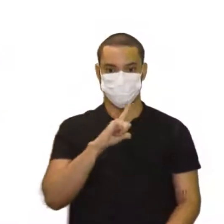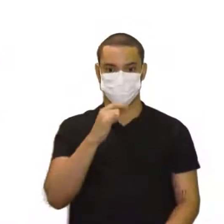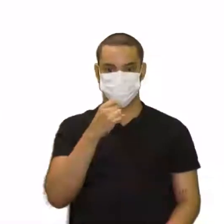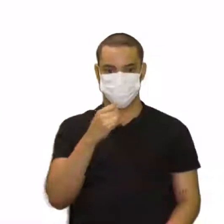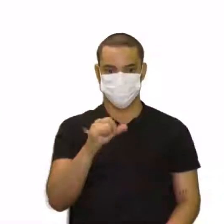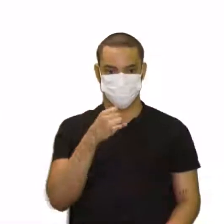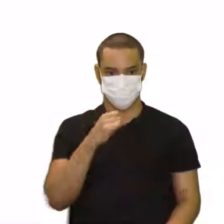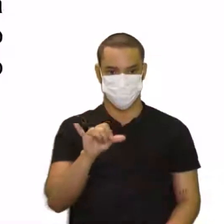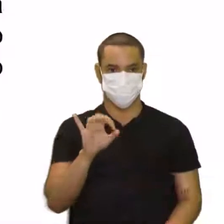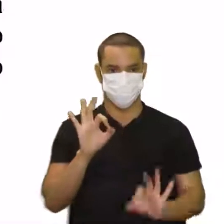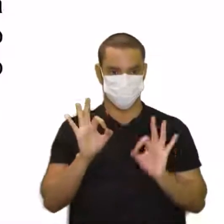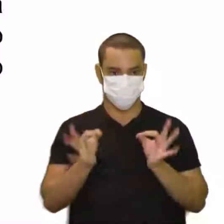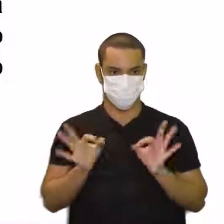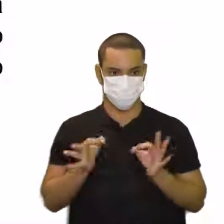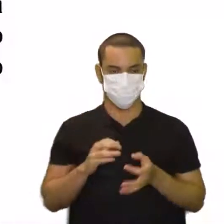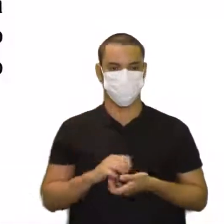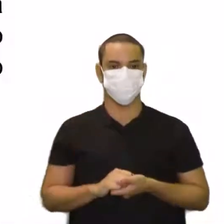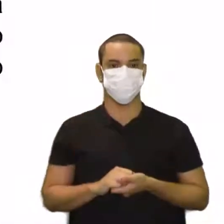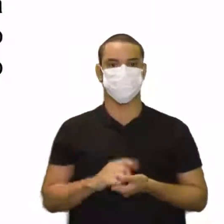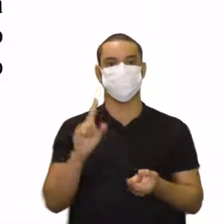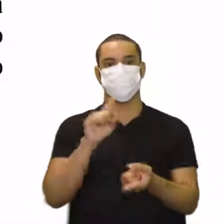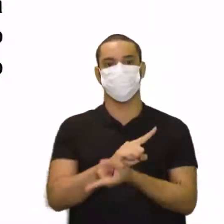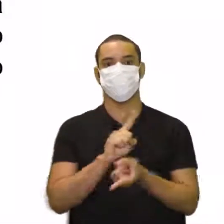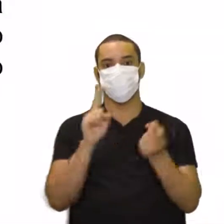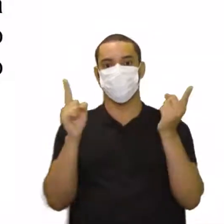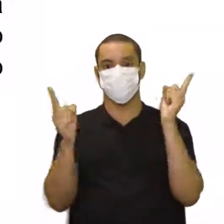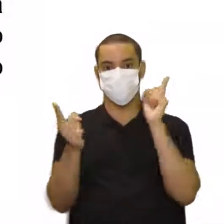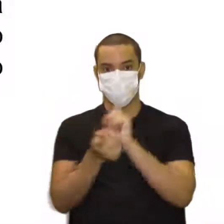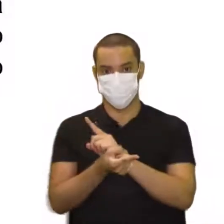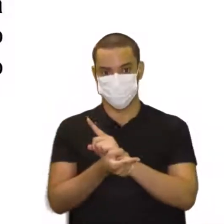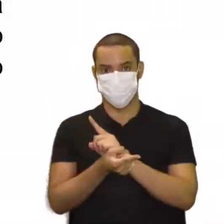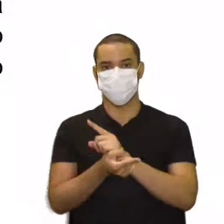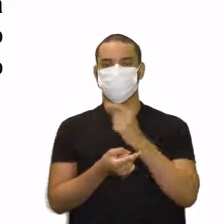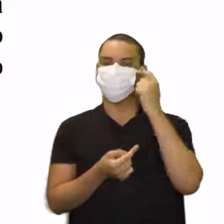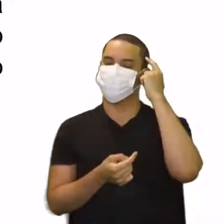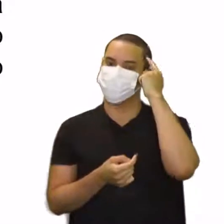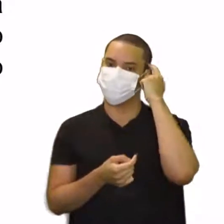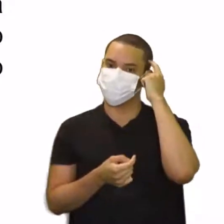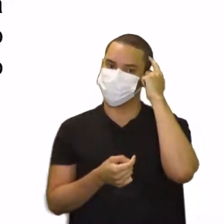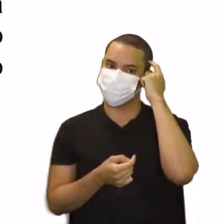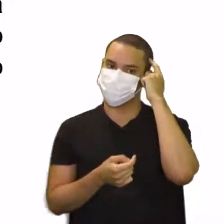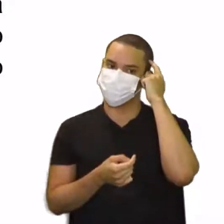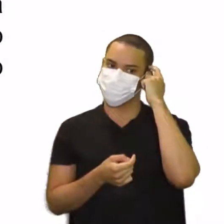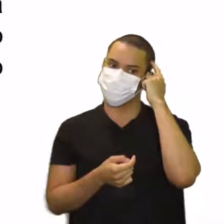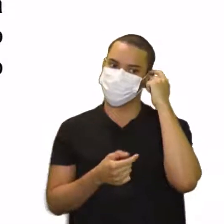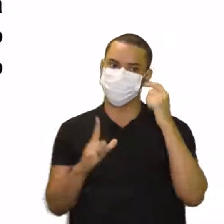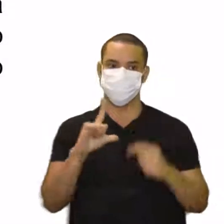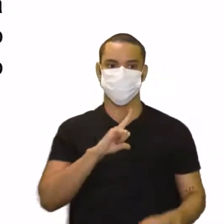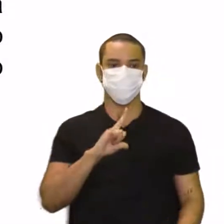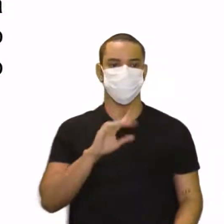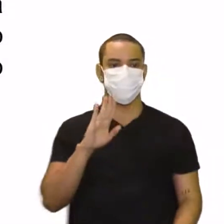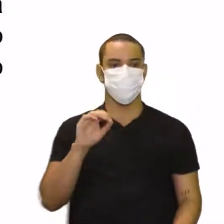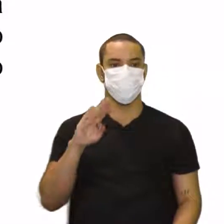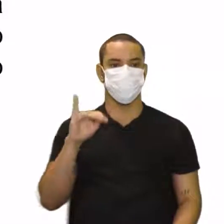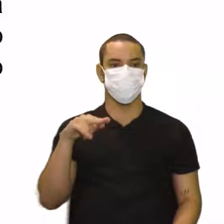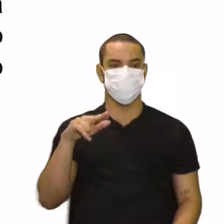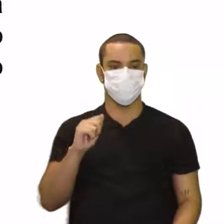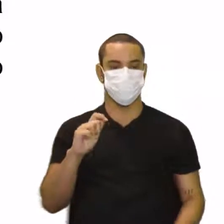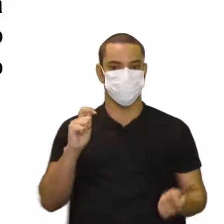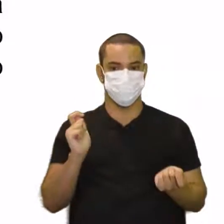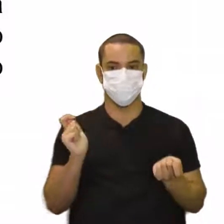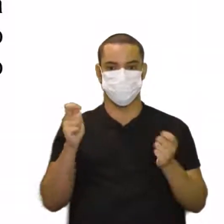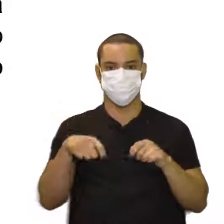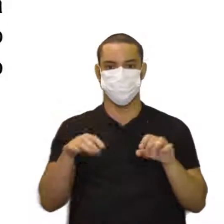aí, tá? O contrário e ou contrapartida, ou seja, a bobina no eixo também é